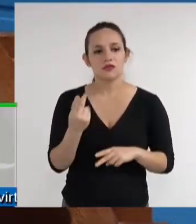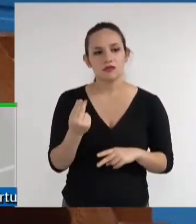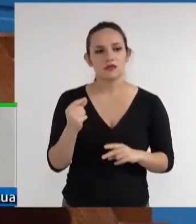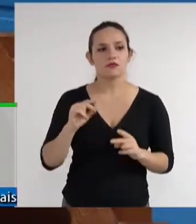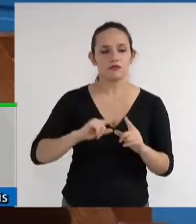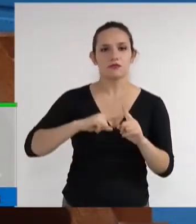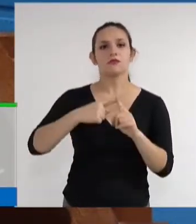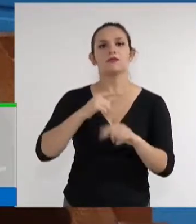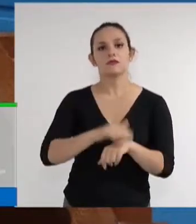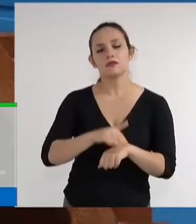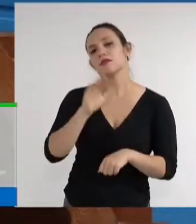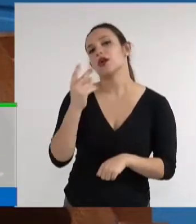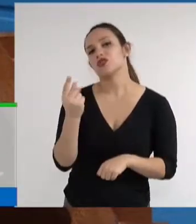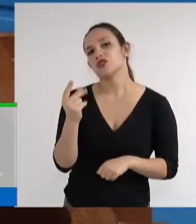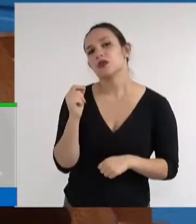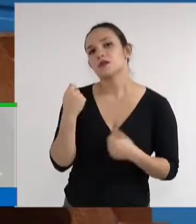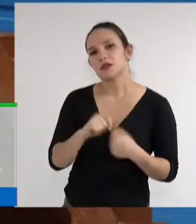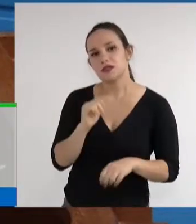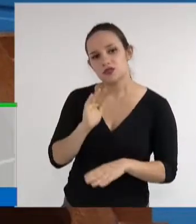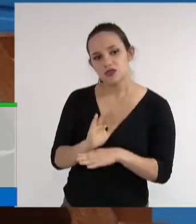tem que fazer